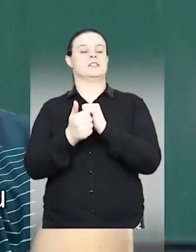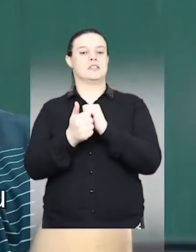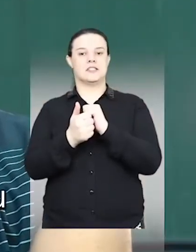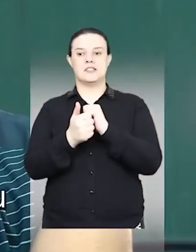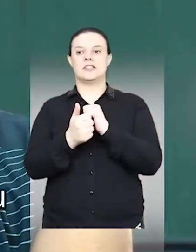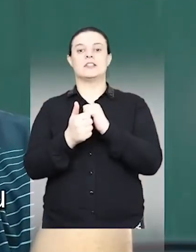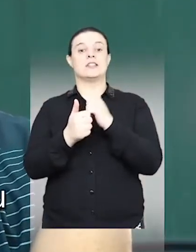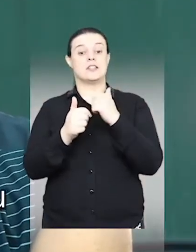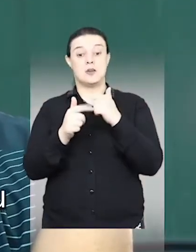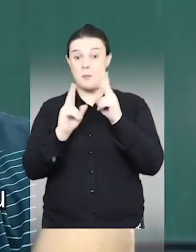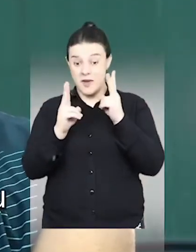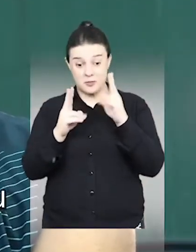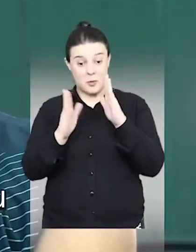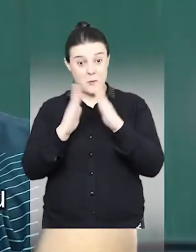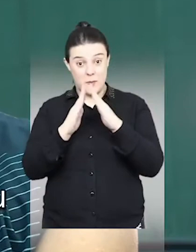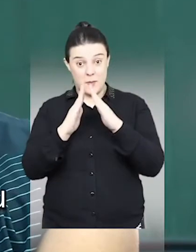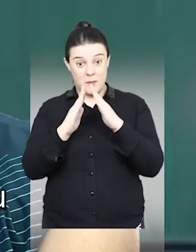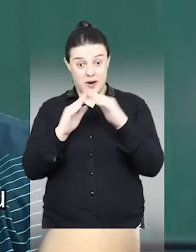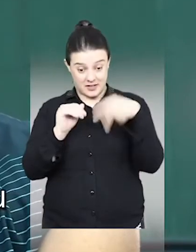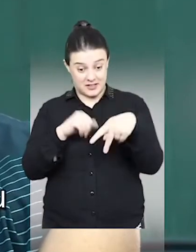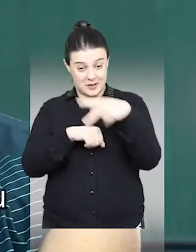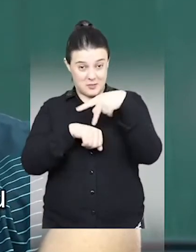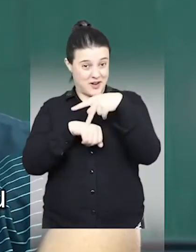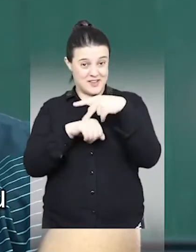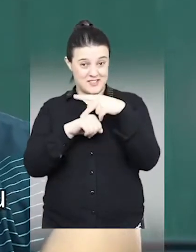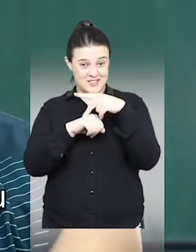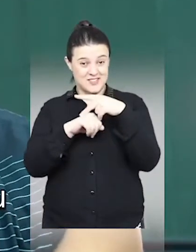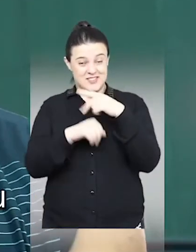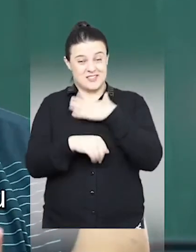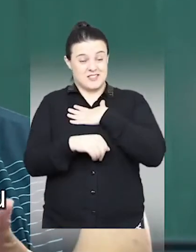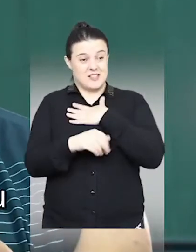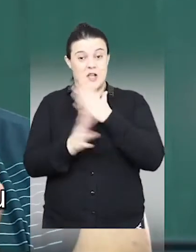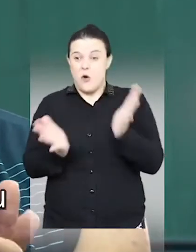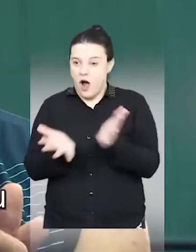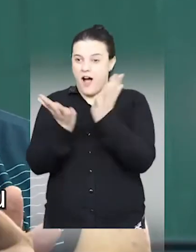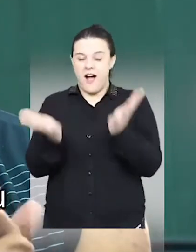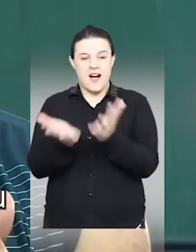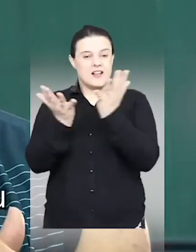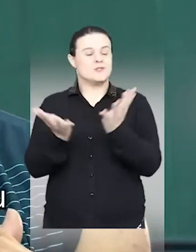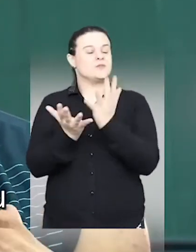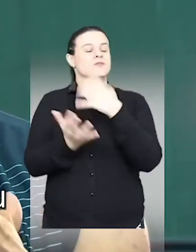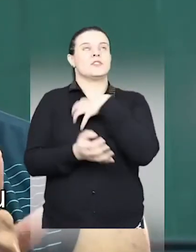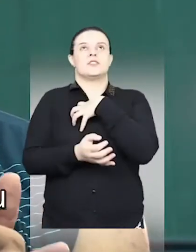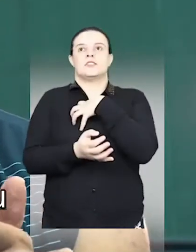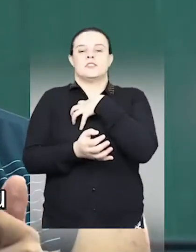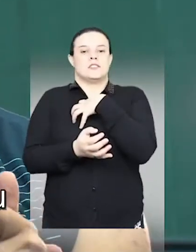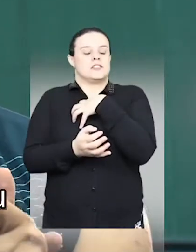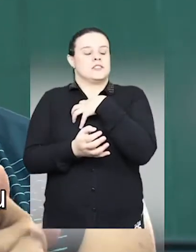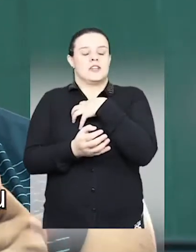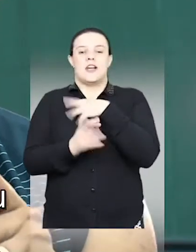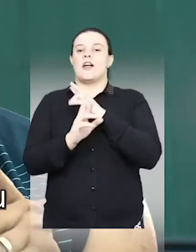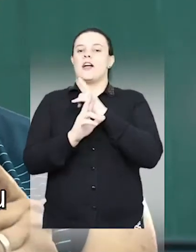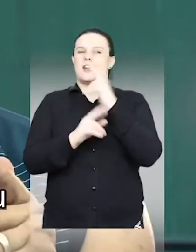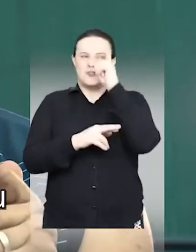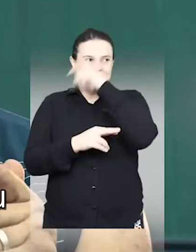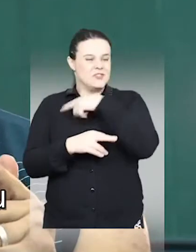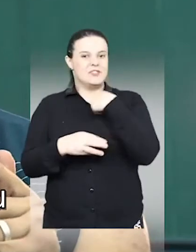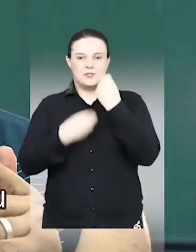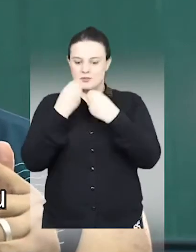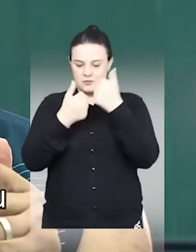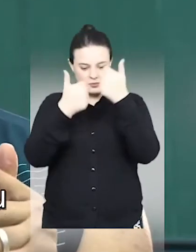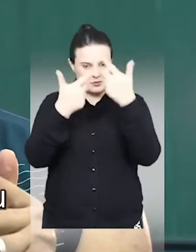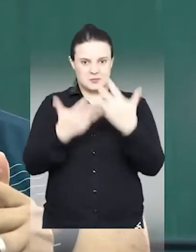se ainda jogar em casa com a torcida a seu favor, é difícil